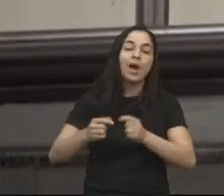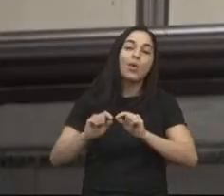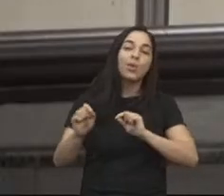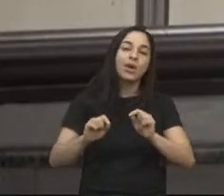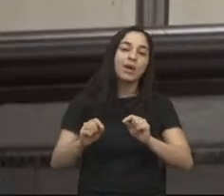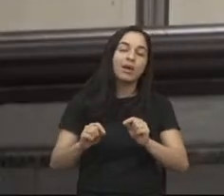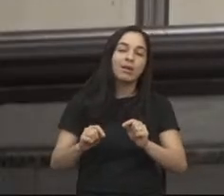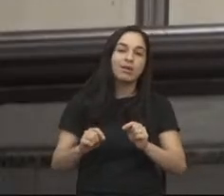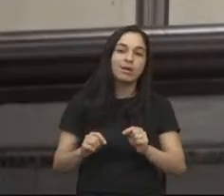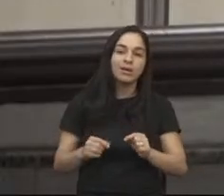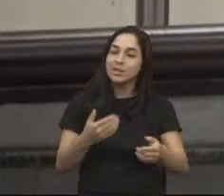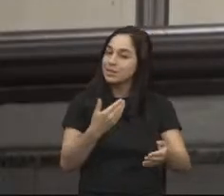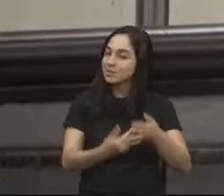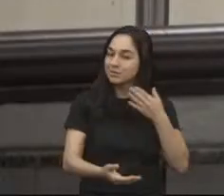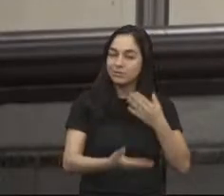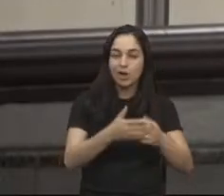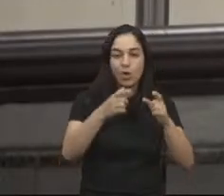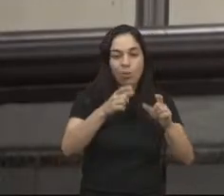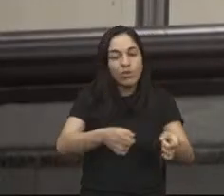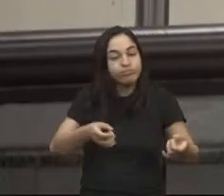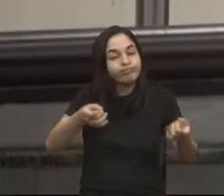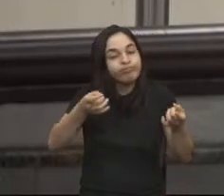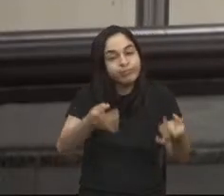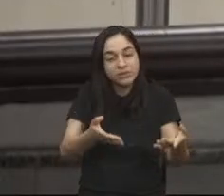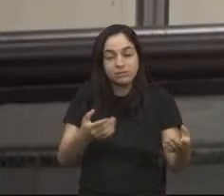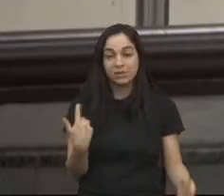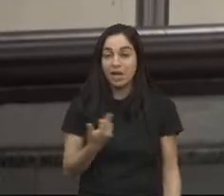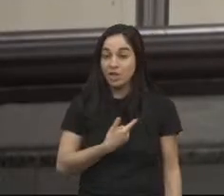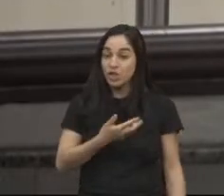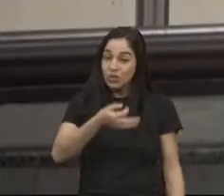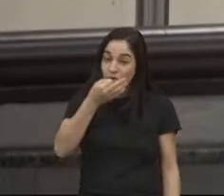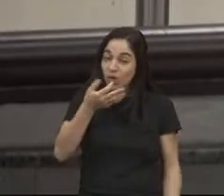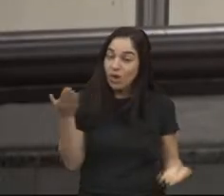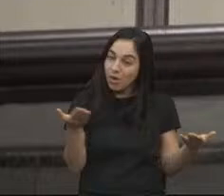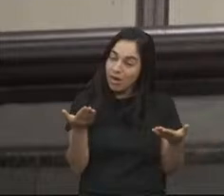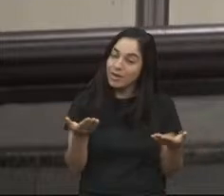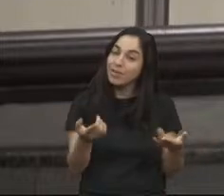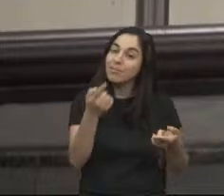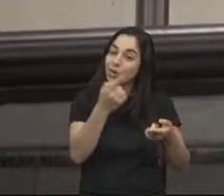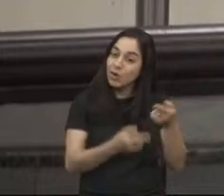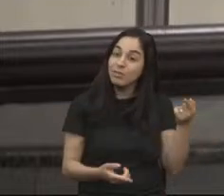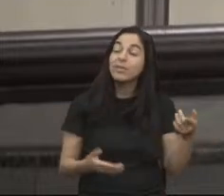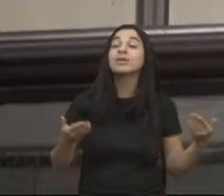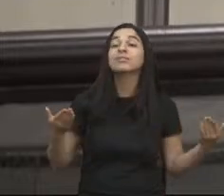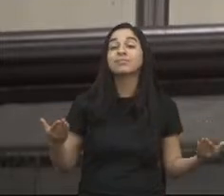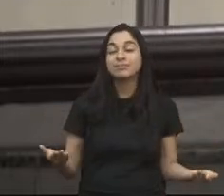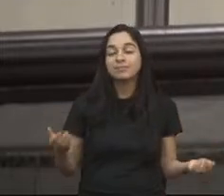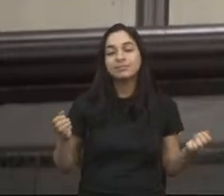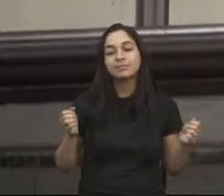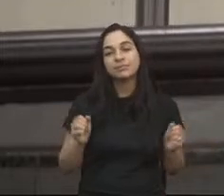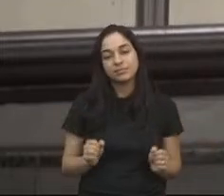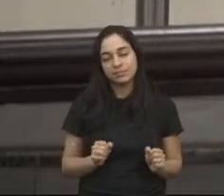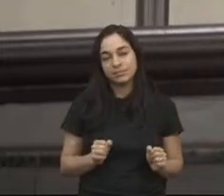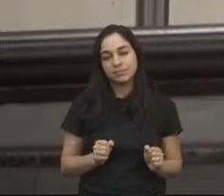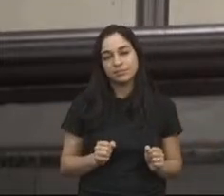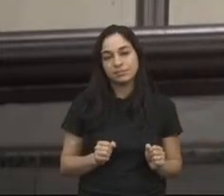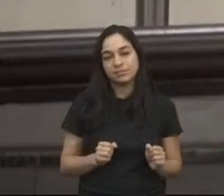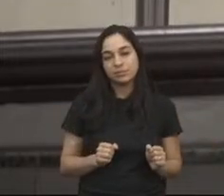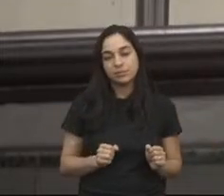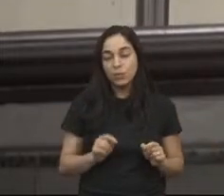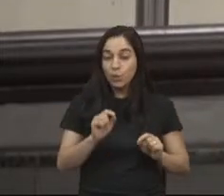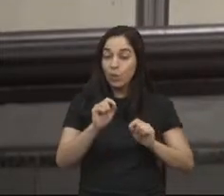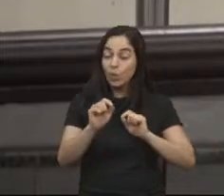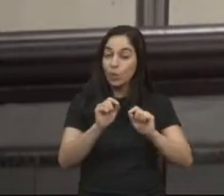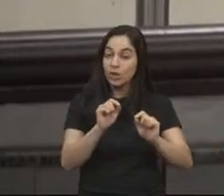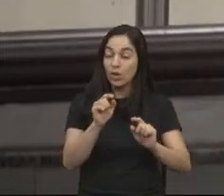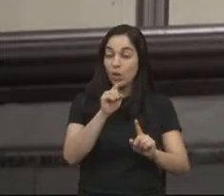de maneira incorreta. Jogar aonde a gente acabou de comentar que agora que não pode ser jogado. Então, o que era para